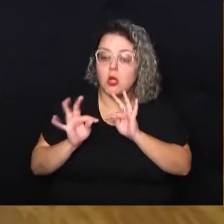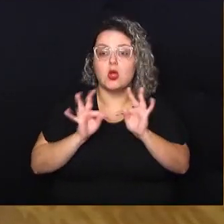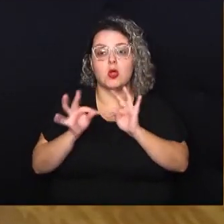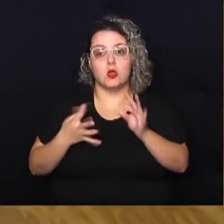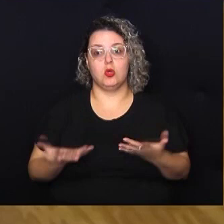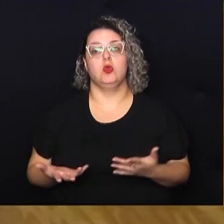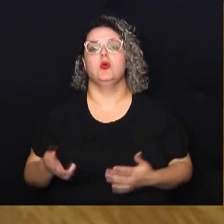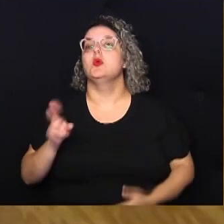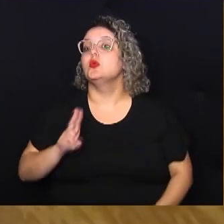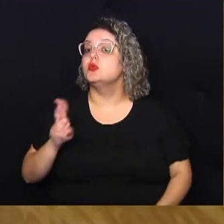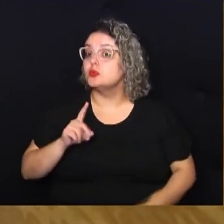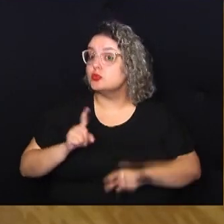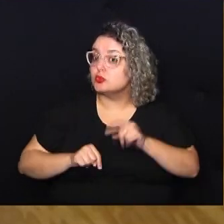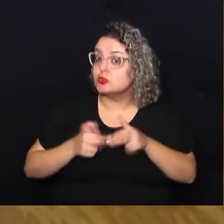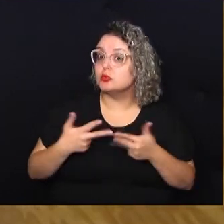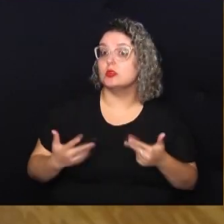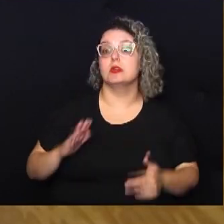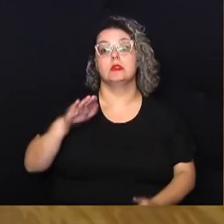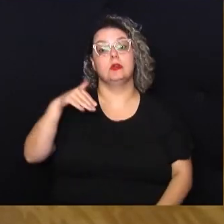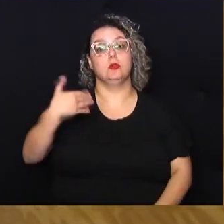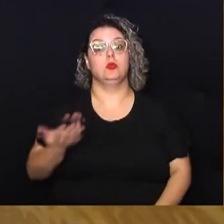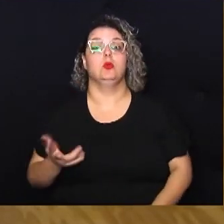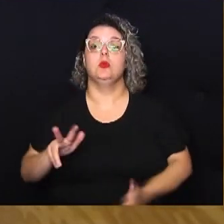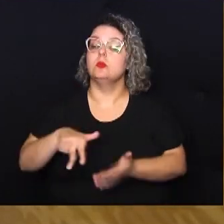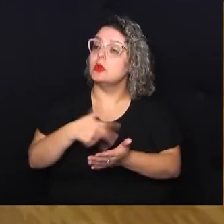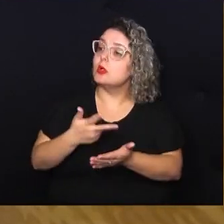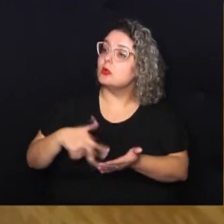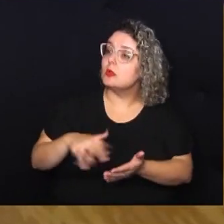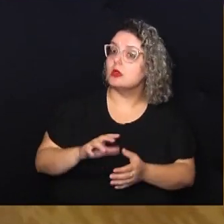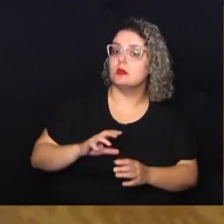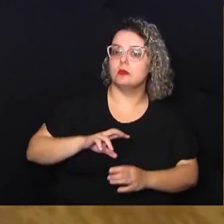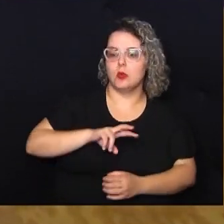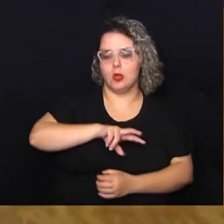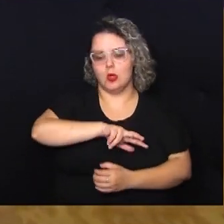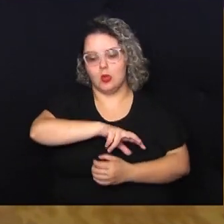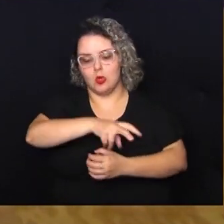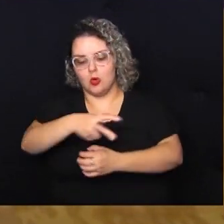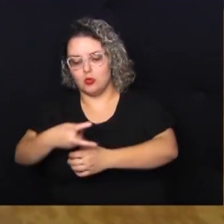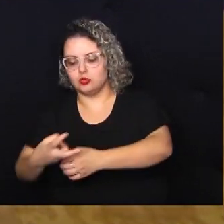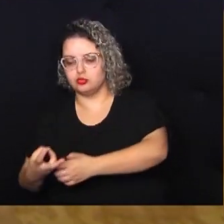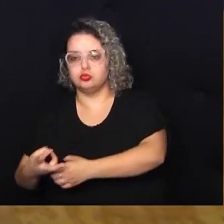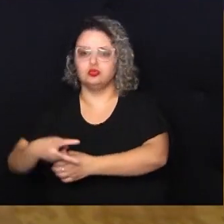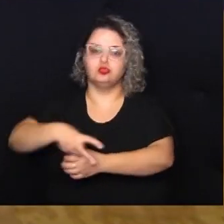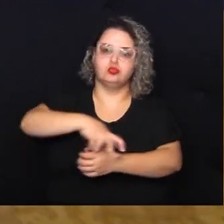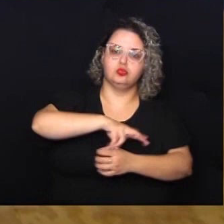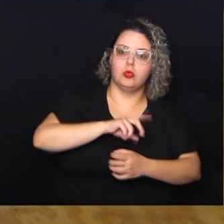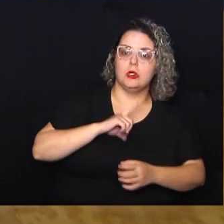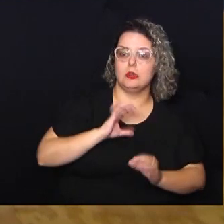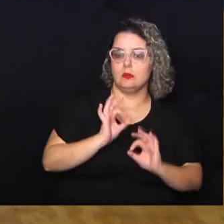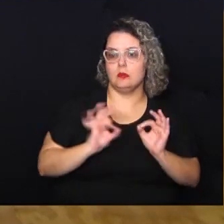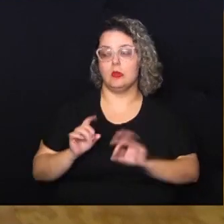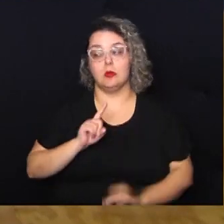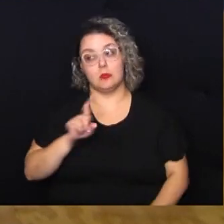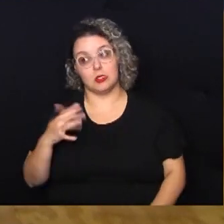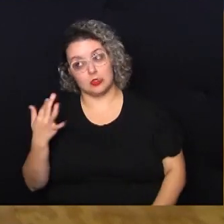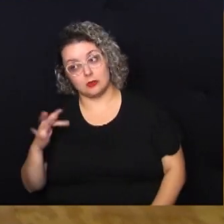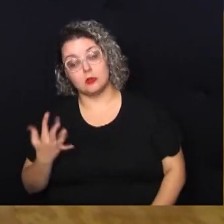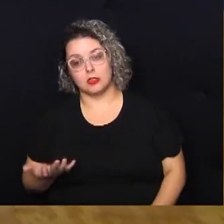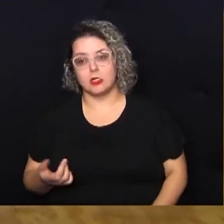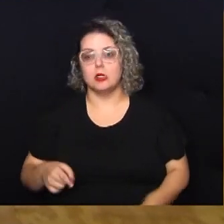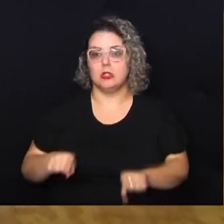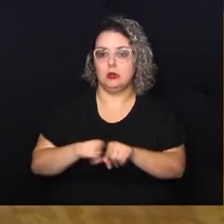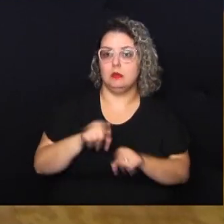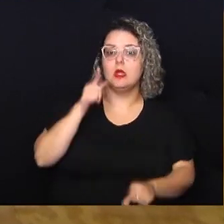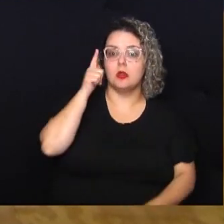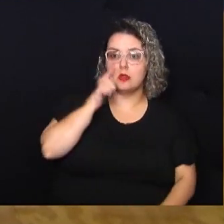uso dos objetos, então quando a gente está dançando em cima das bolas, tem um preparo físico para a gente não se machucar e também conseguir chegar